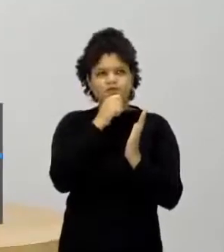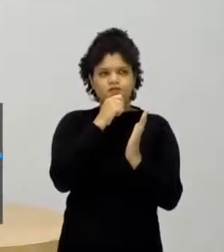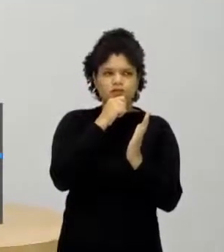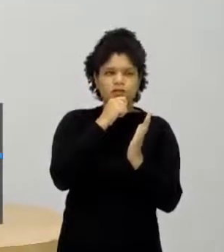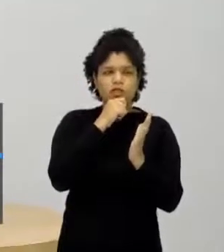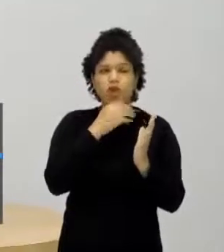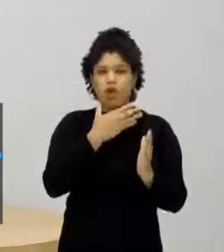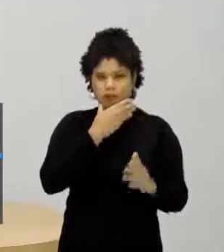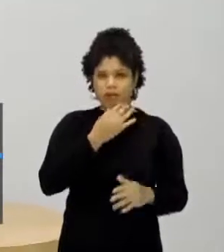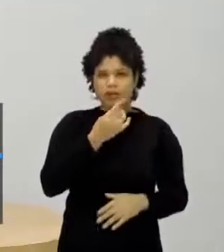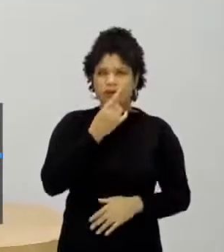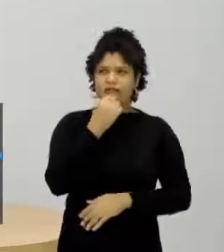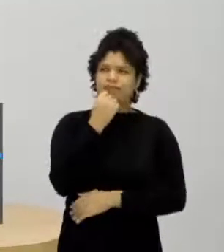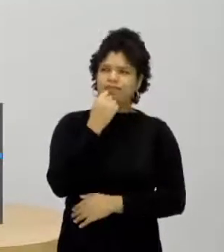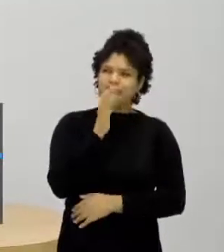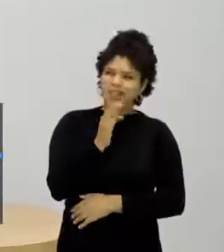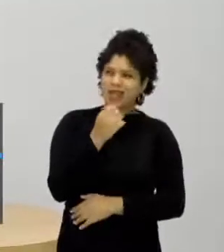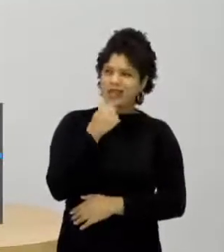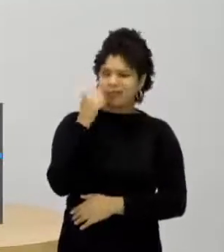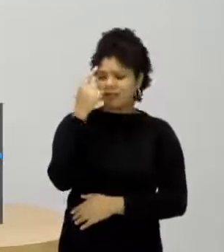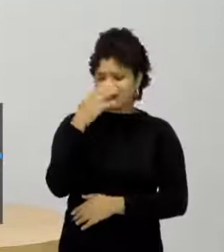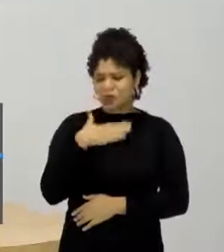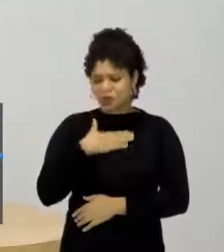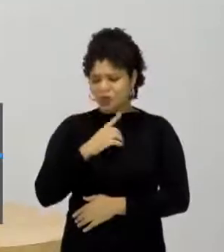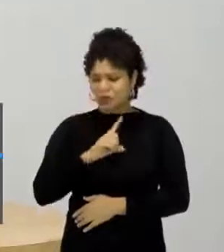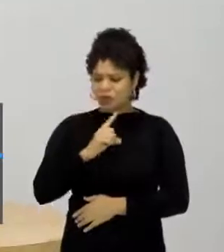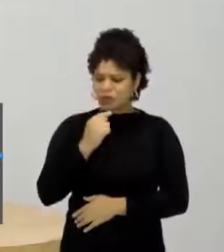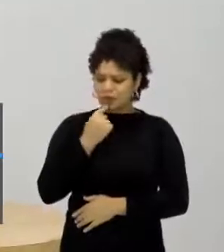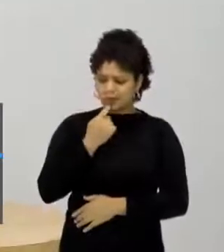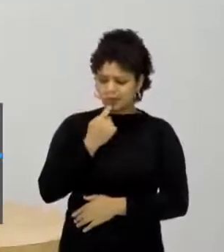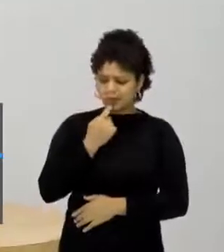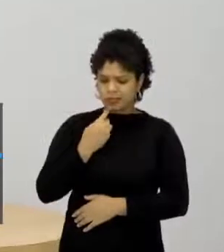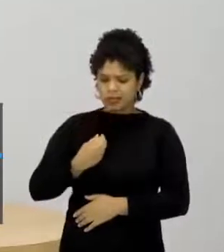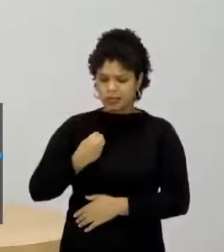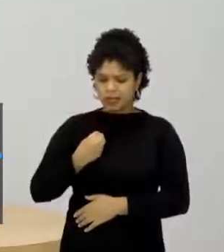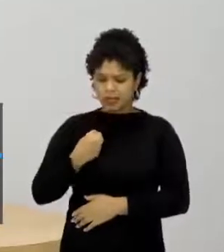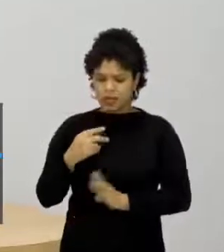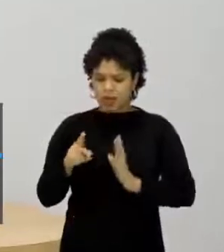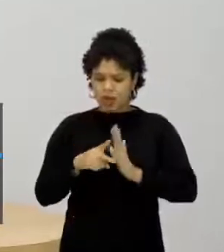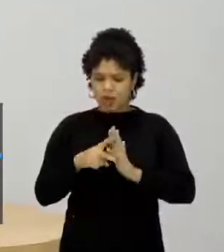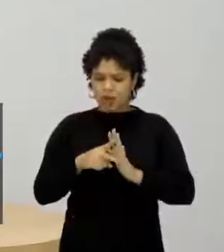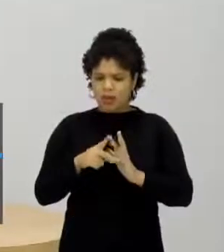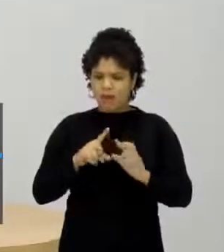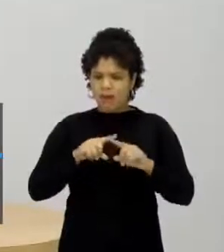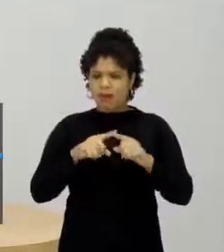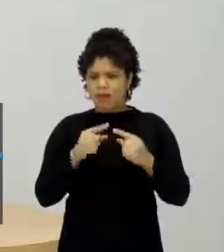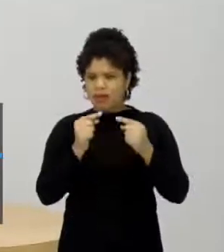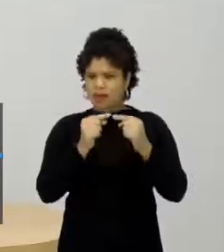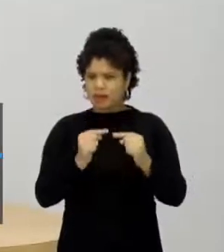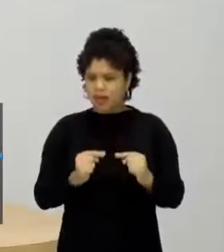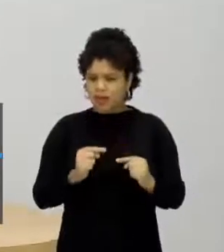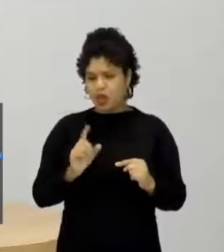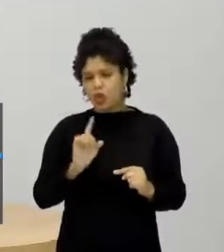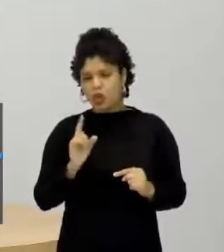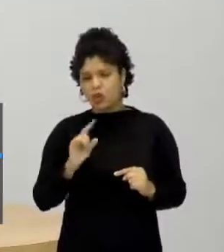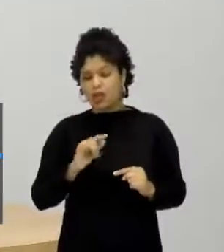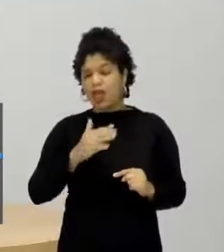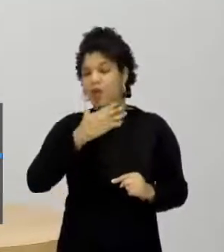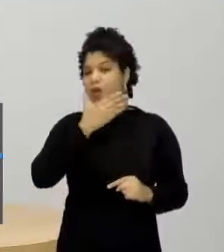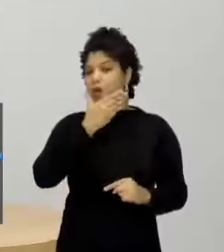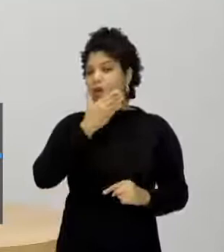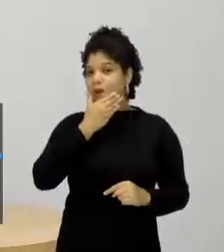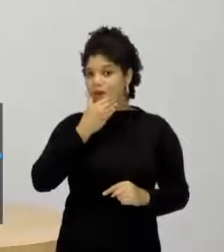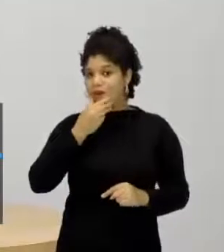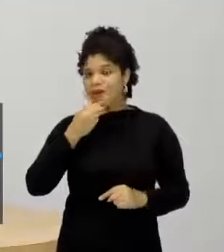ideias, Darwin, né? Sim. Ele, apesar de evidenciar as questões da evolução, ele tinha um pouco de receio a respeito das ideias que ele